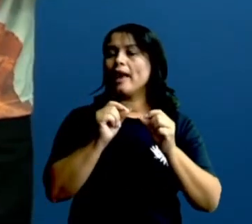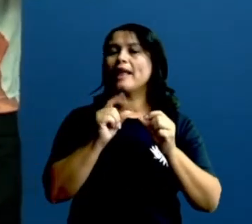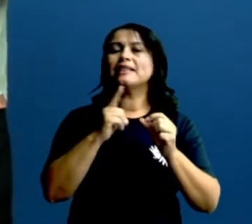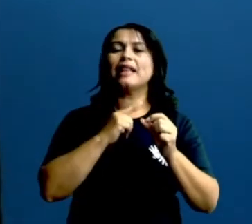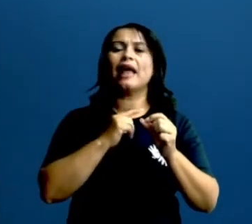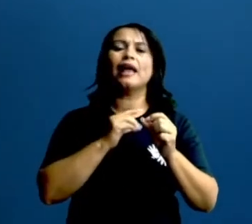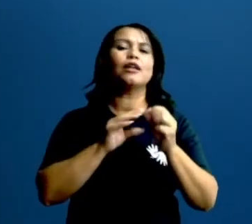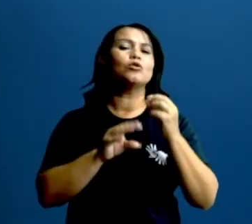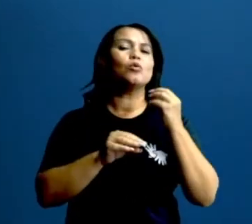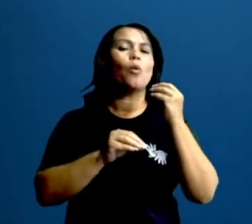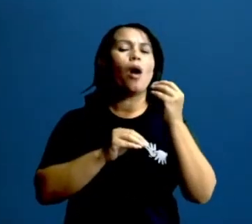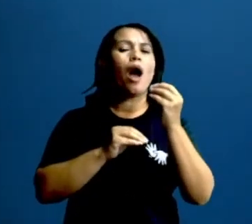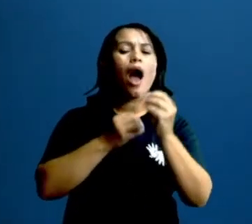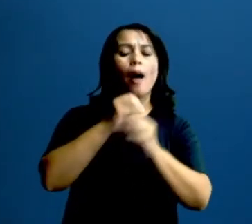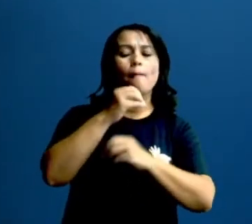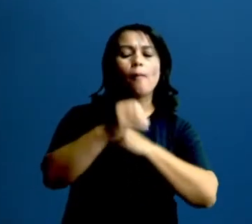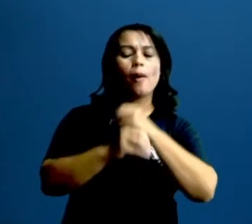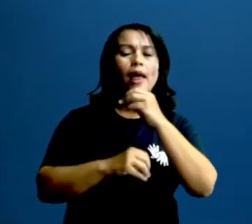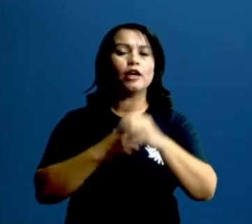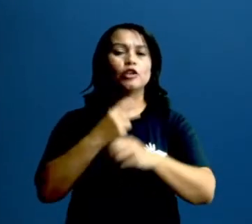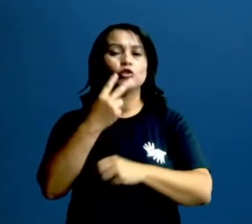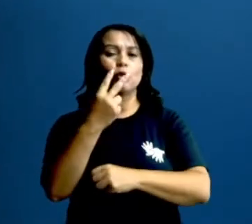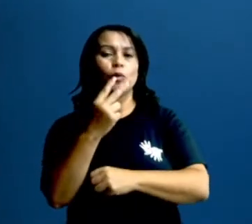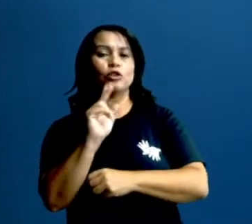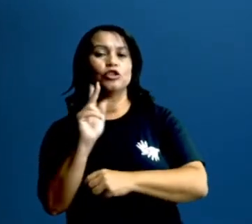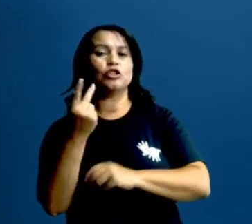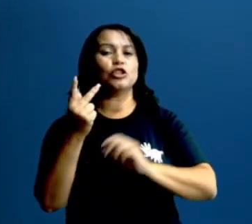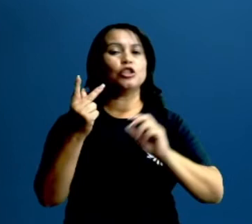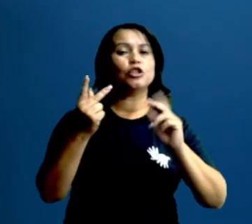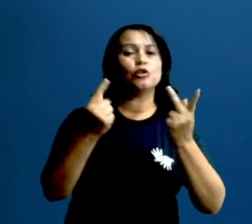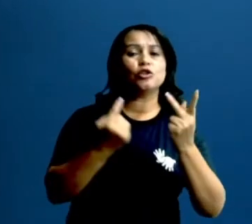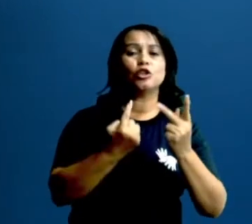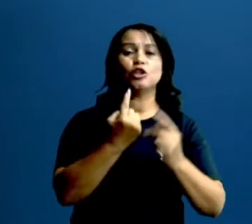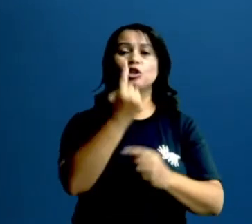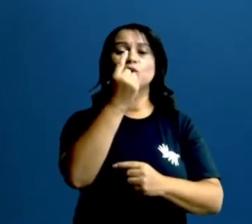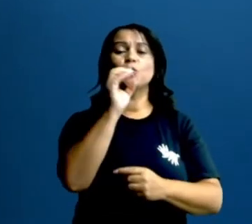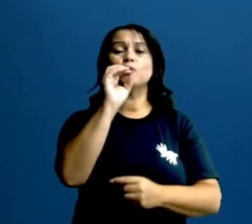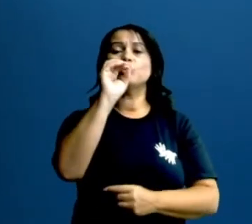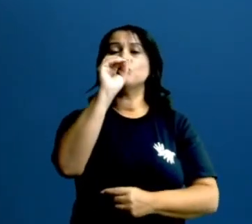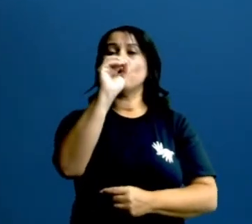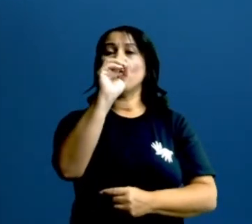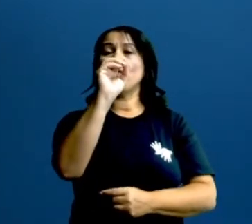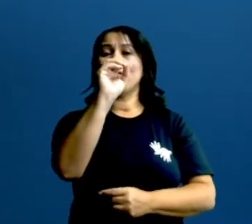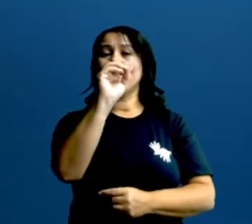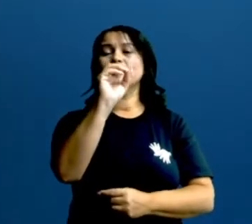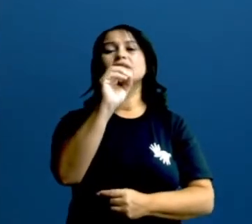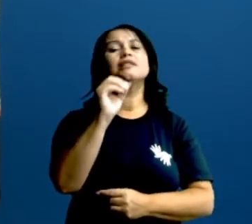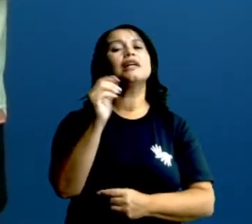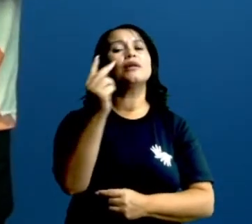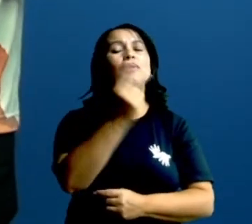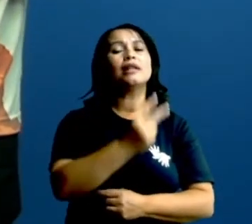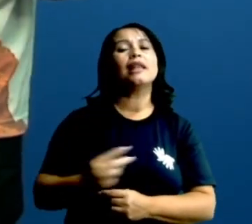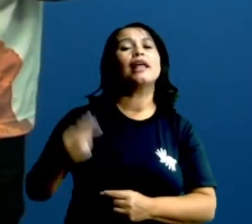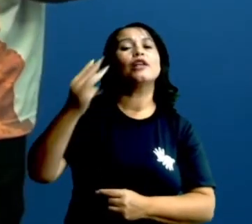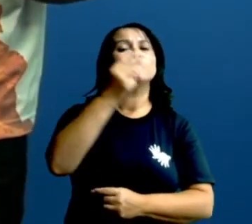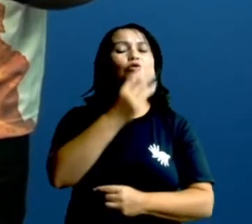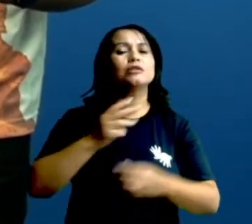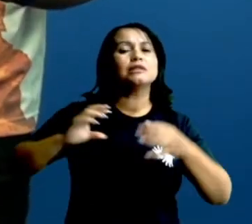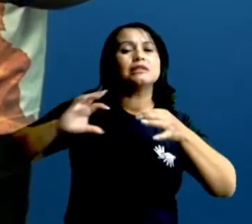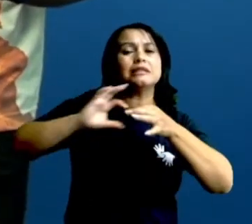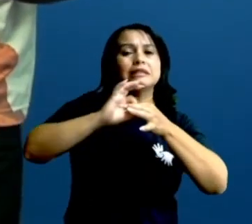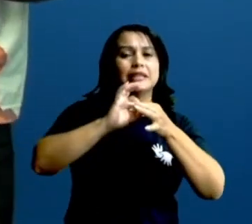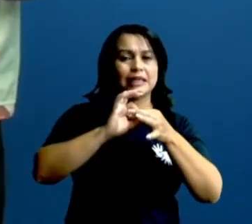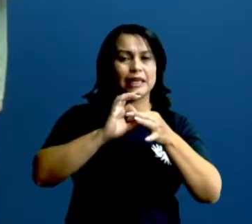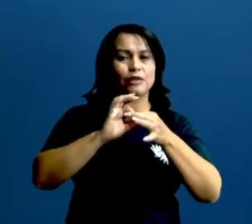de água é formada por 2 átomos de hidrogênio e 1 átomo de oxigênio, e esses átomos de hidrogênio se ligam